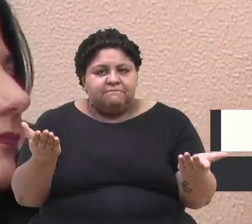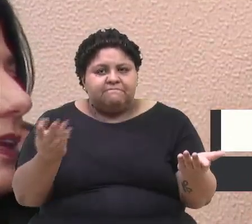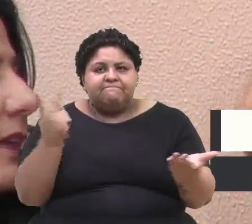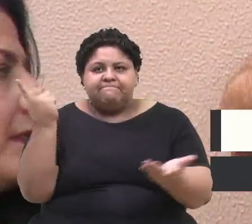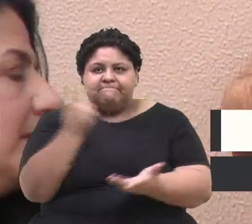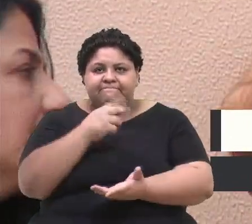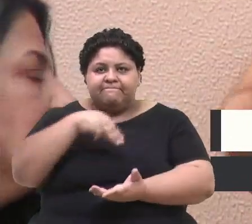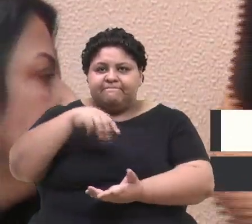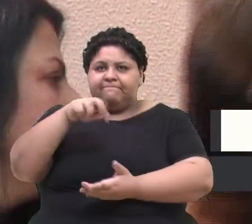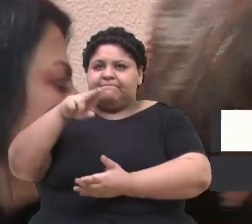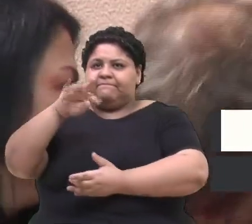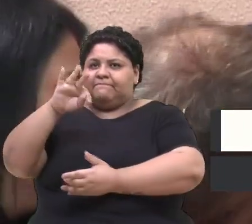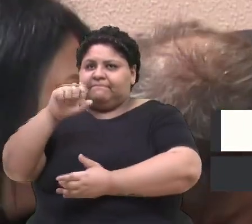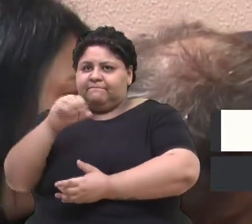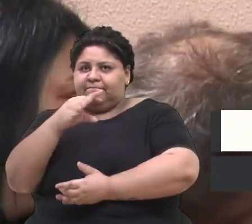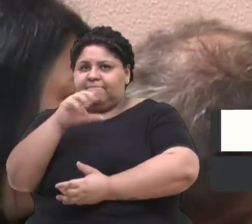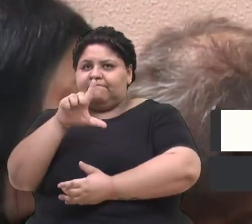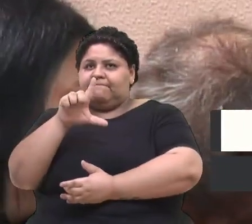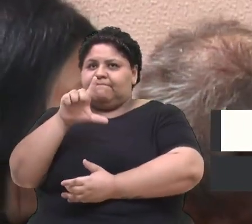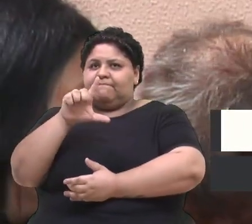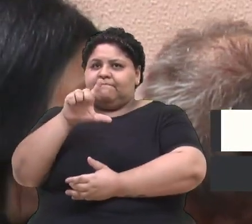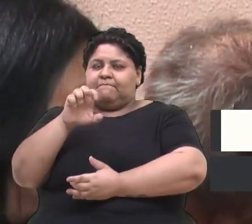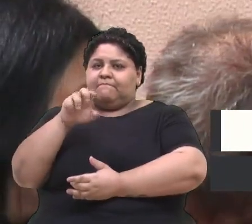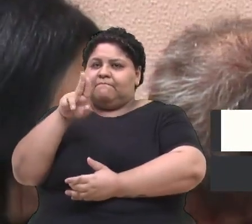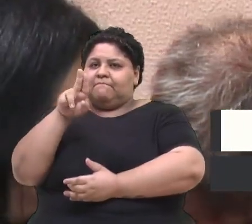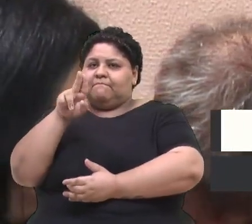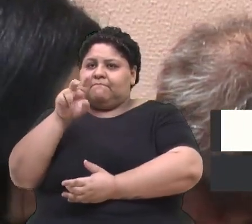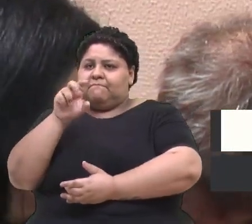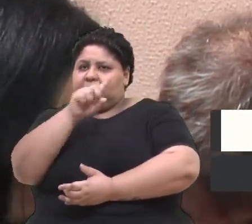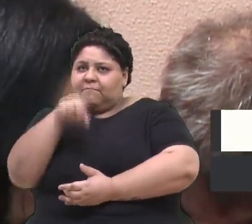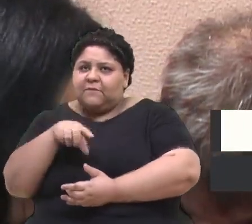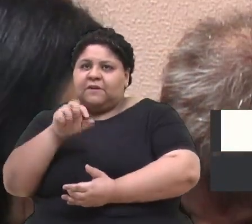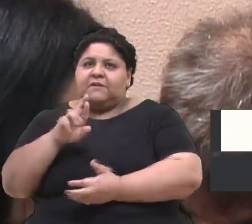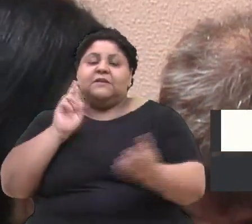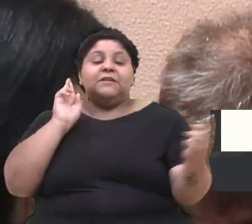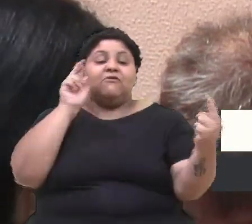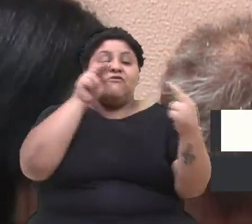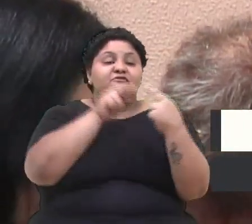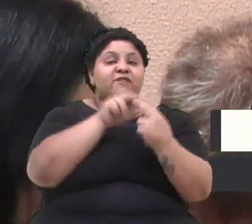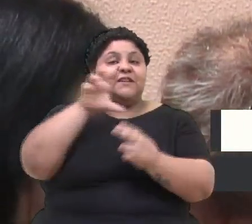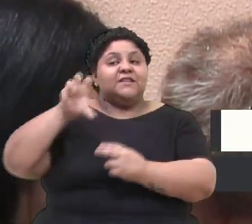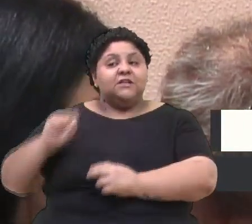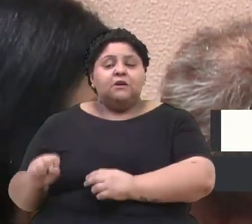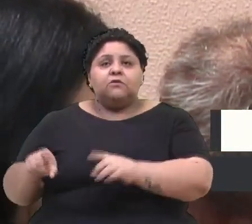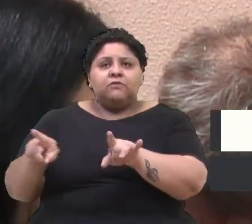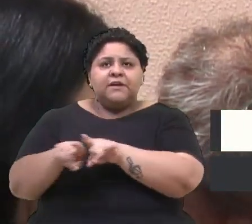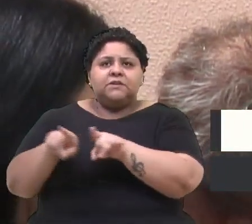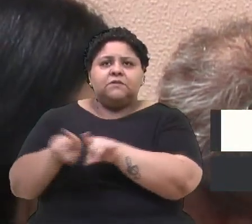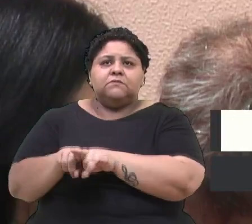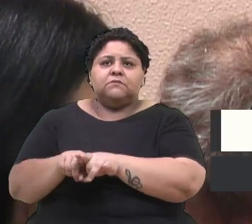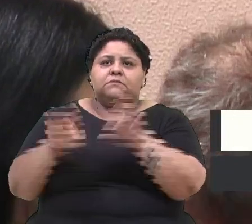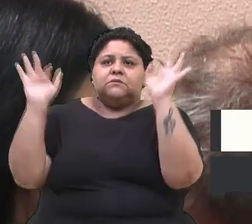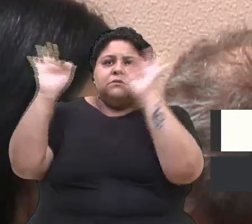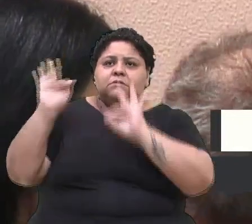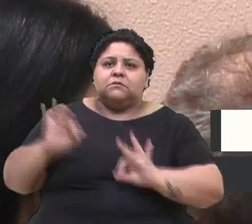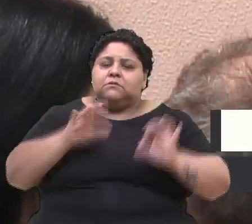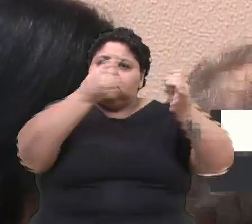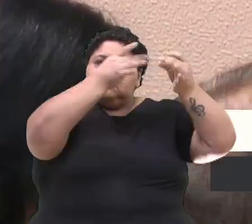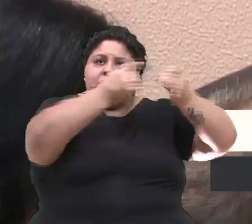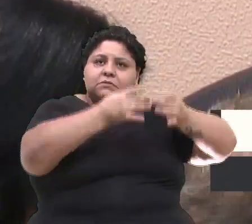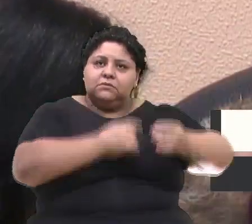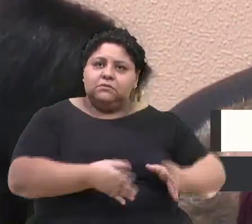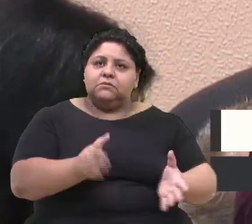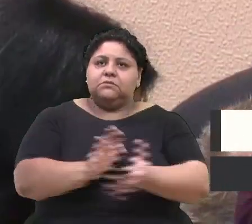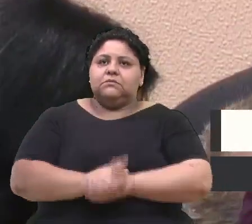que são referências lá na Zona Sul, com certeza. Não tem quem não conheça vocês lá. É uma alegria muito especial de vocês estar aqui hoje.